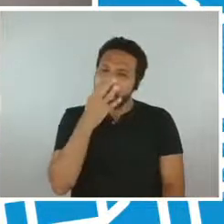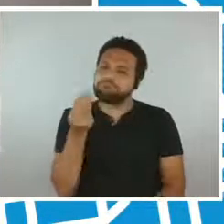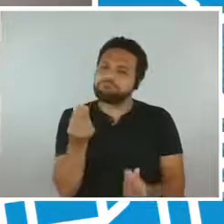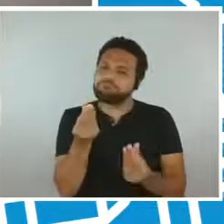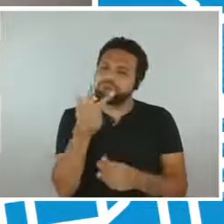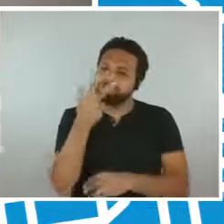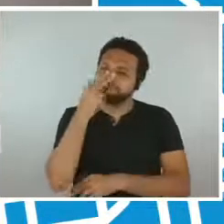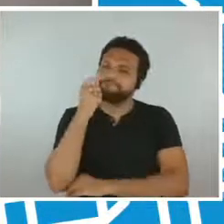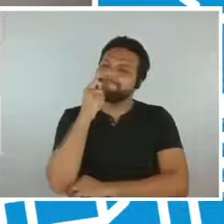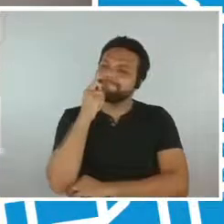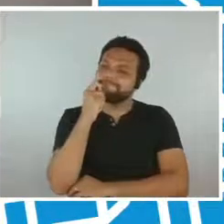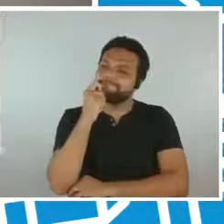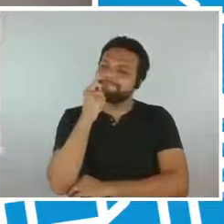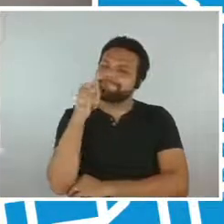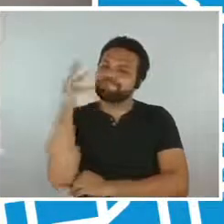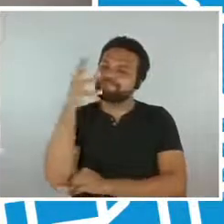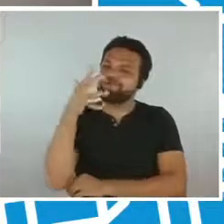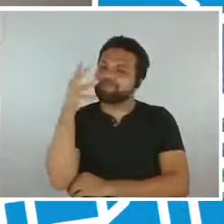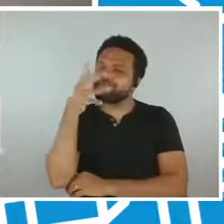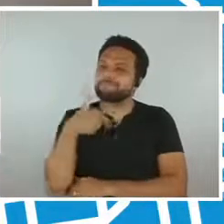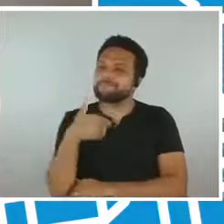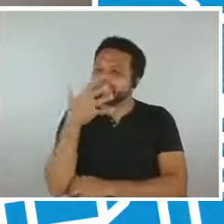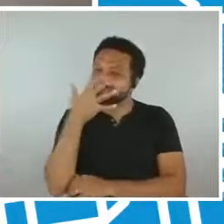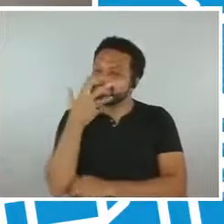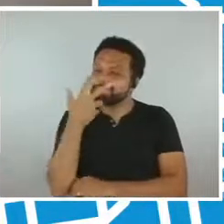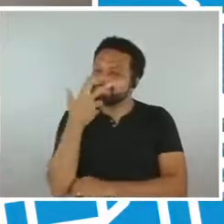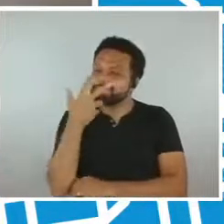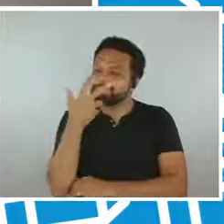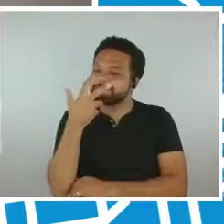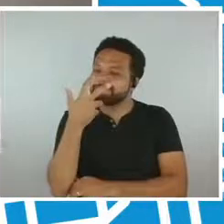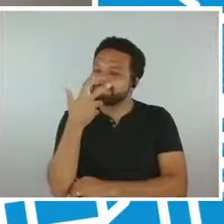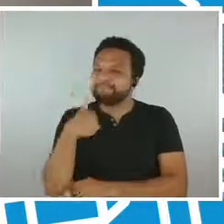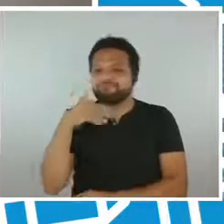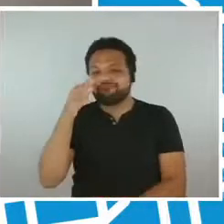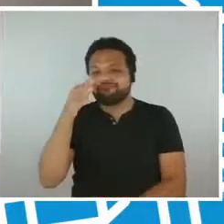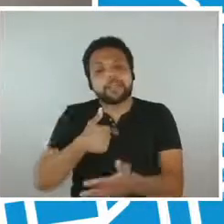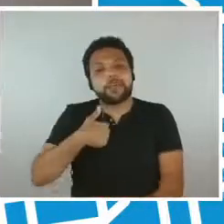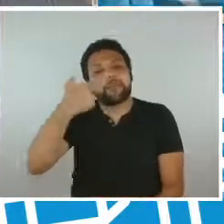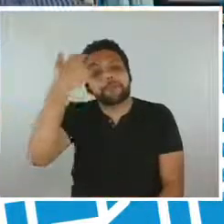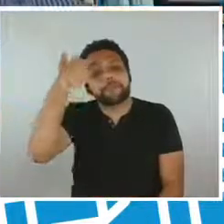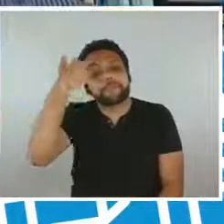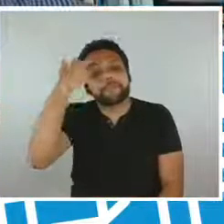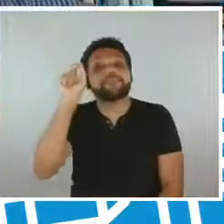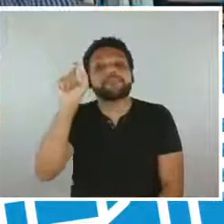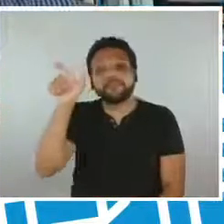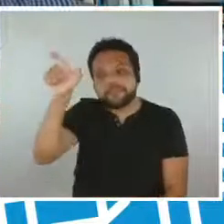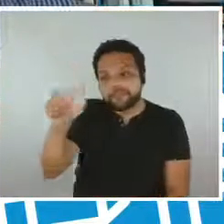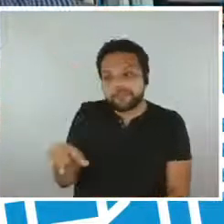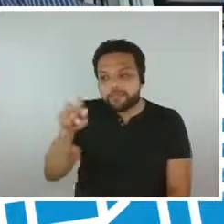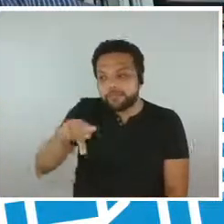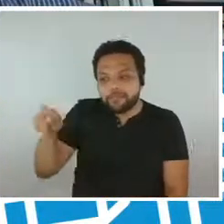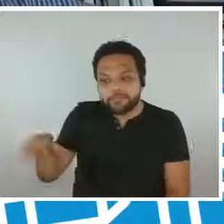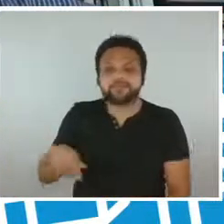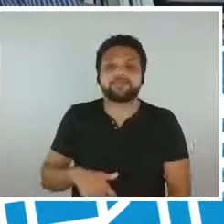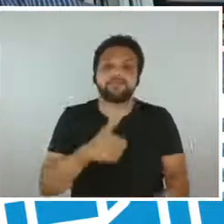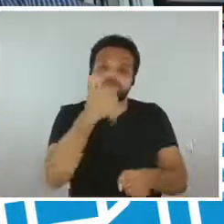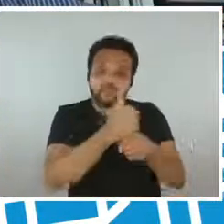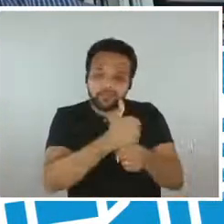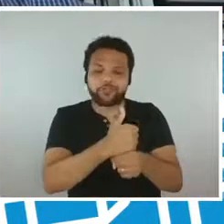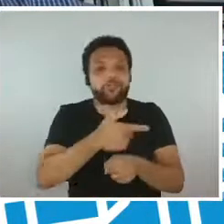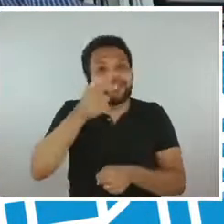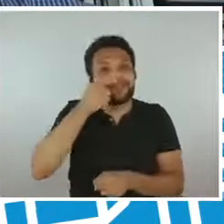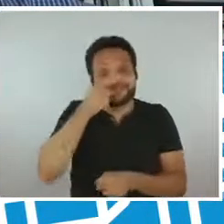sua apresentação. Fico pensando nos professores e diretores que estão aqui nos